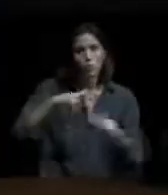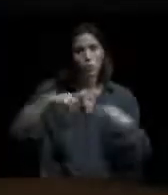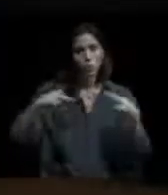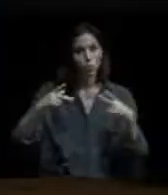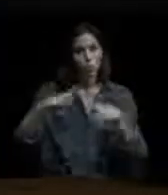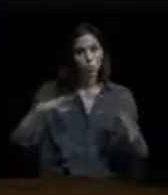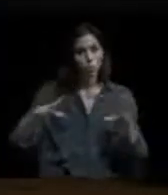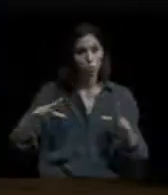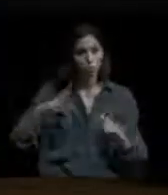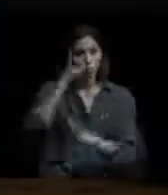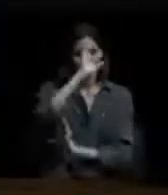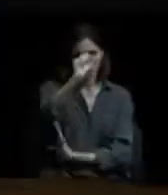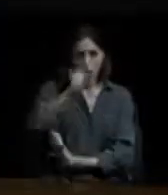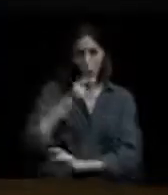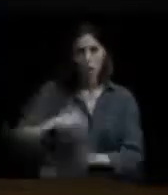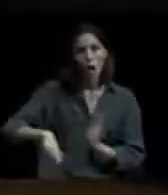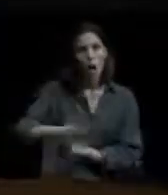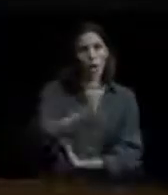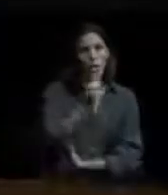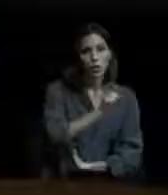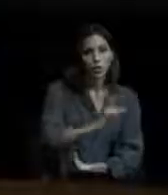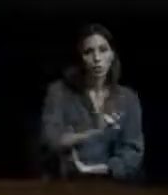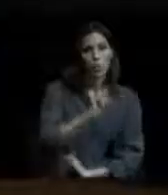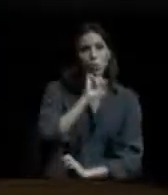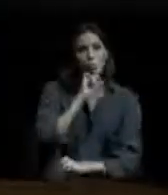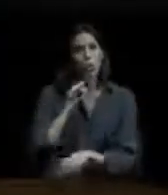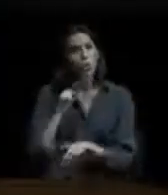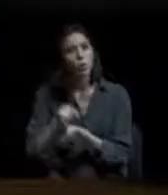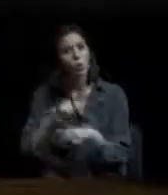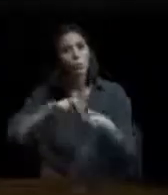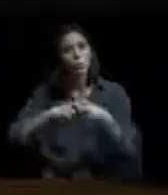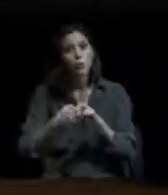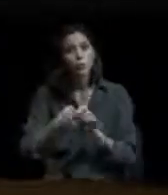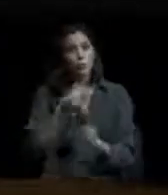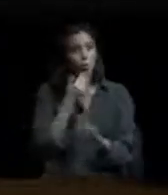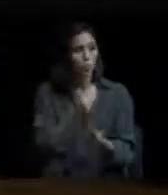esteja ao serviço das populações de Lisboa, dando prioridade à resolução dos seus problemas concretos. Obrigado, Sra. Presidente.